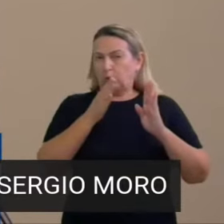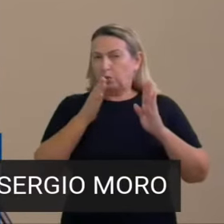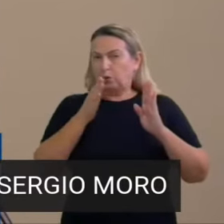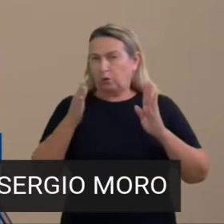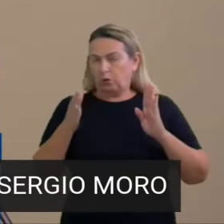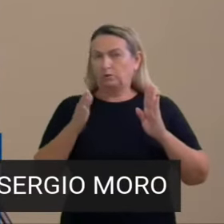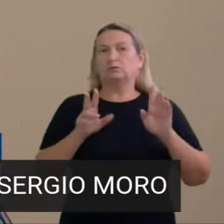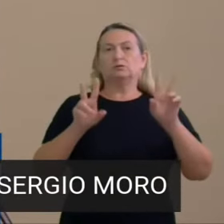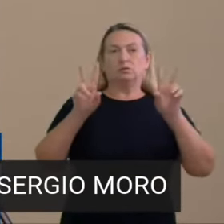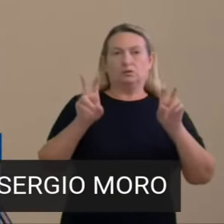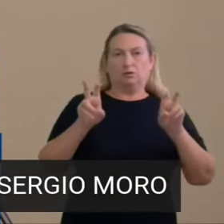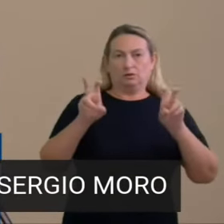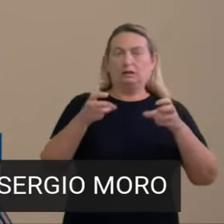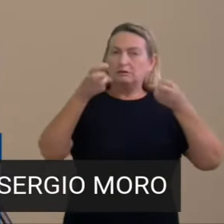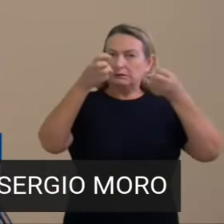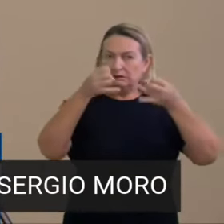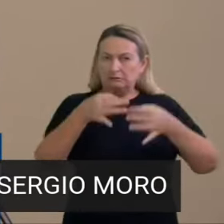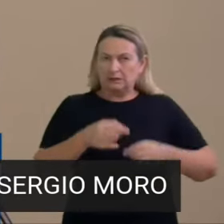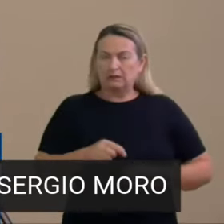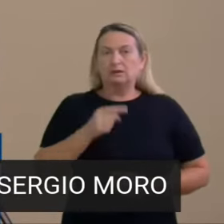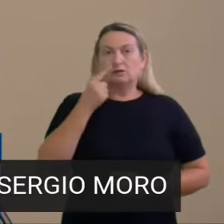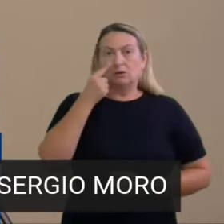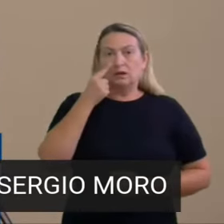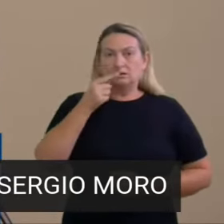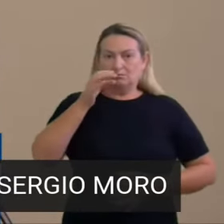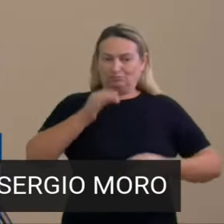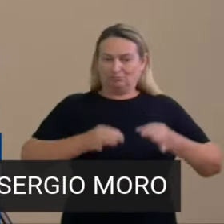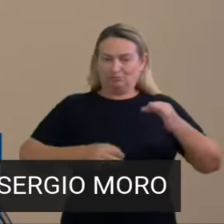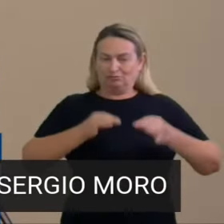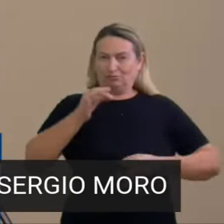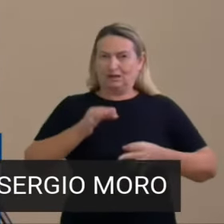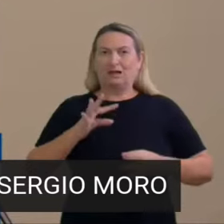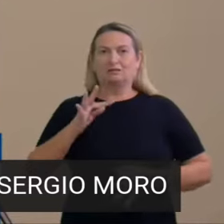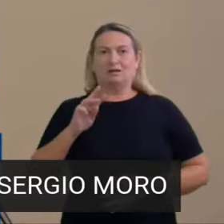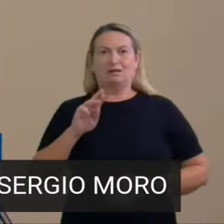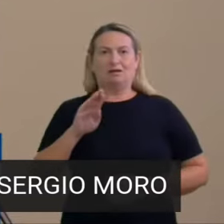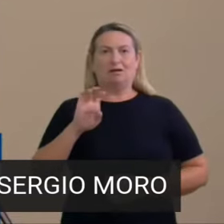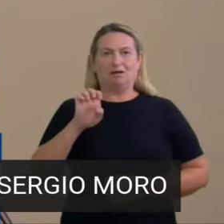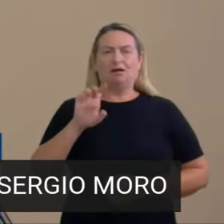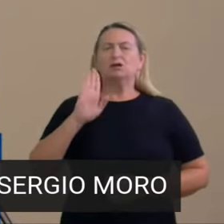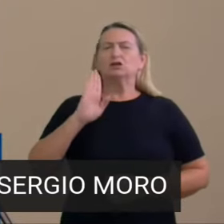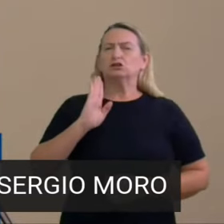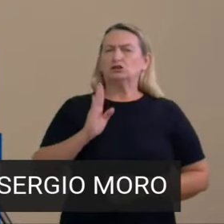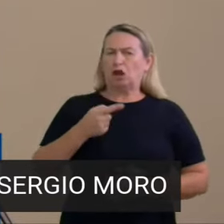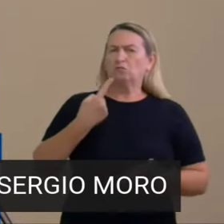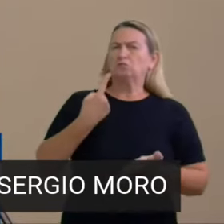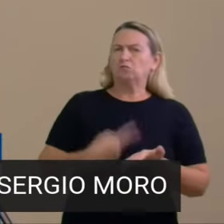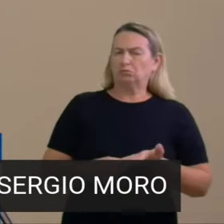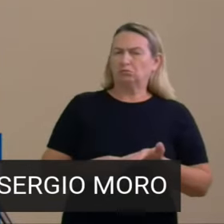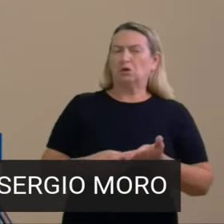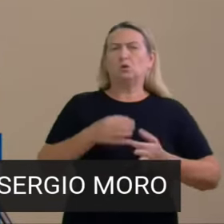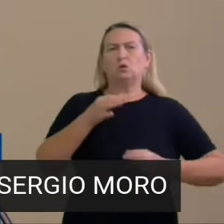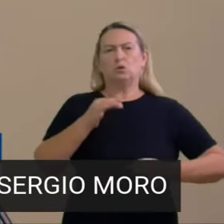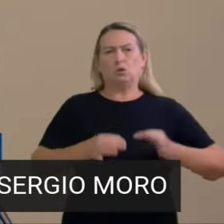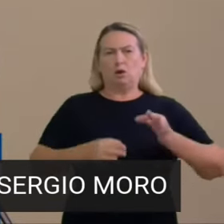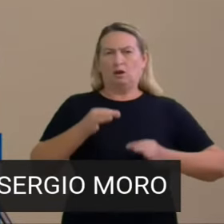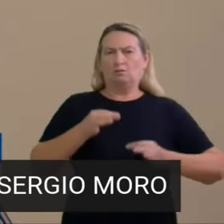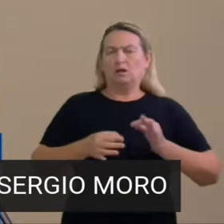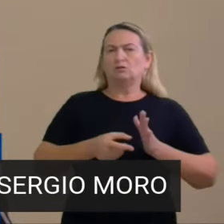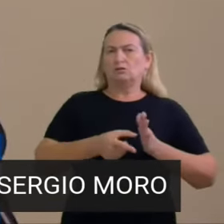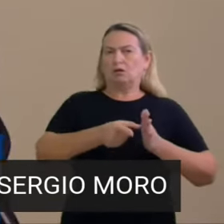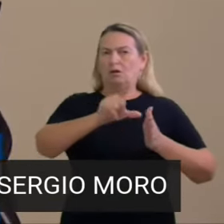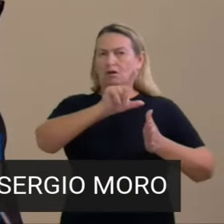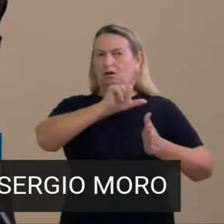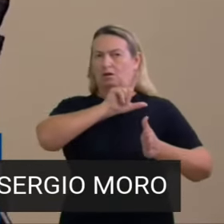do assunto, eh esse tribunal já tem decisões reiteradas eh julgando procedente Aiges e